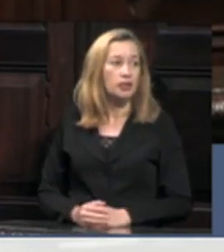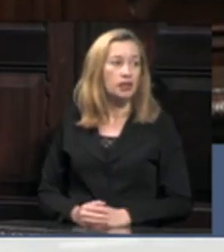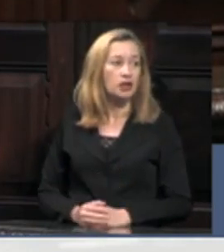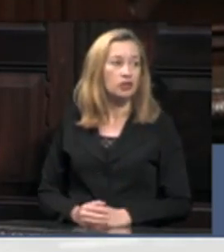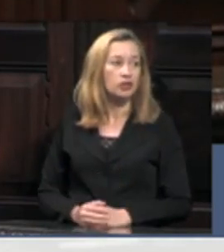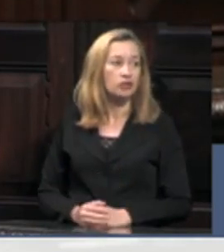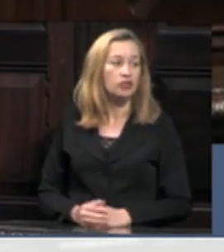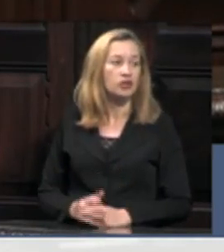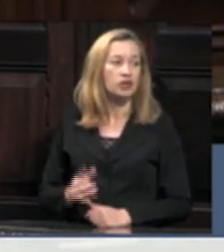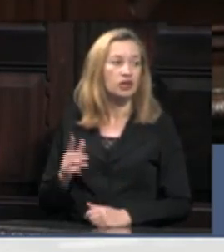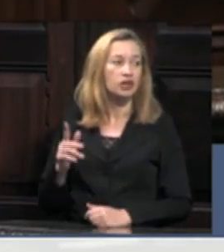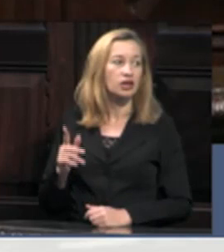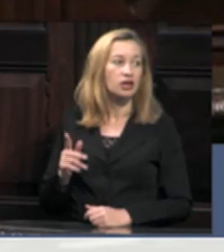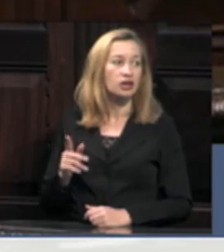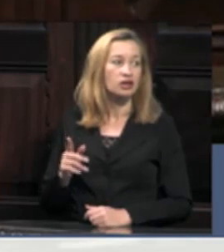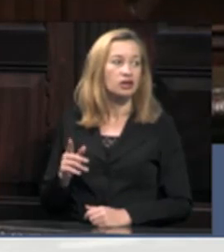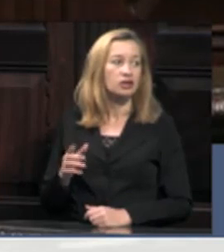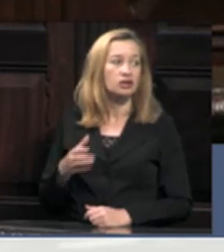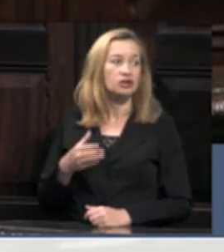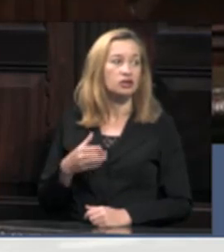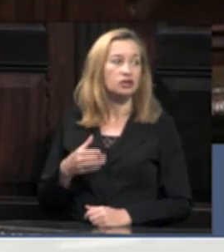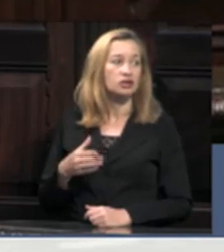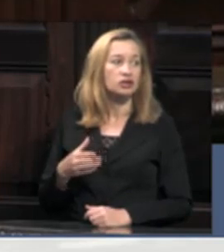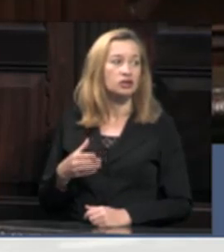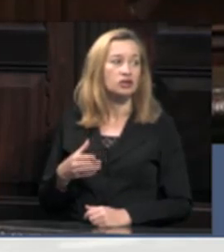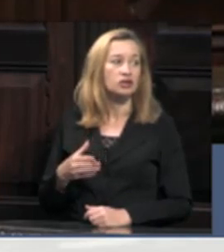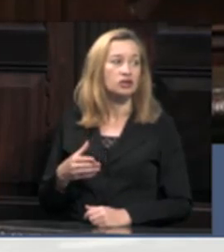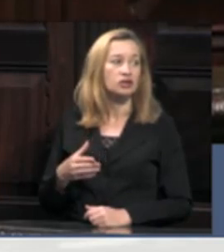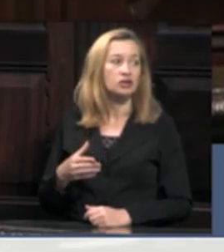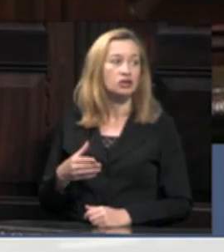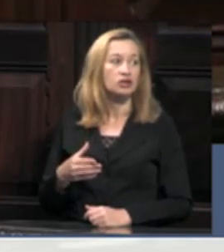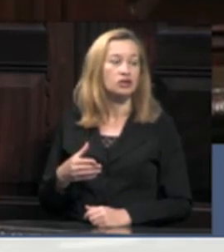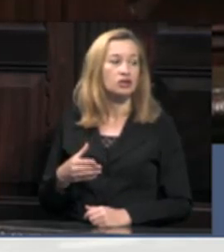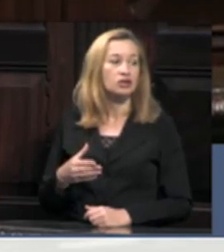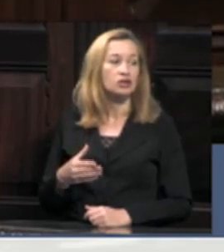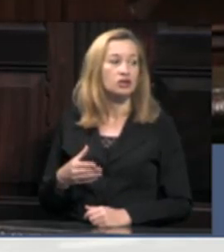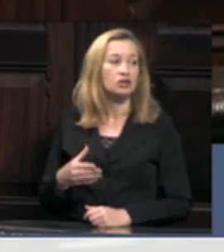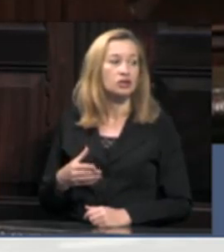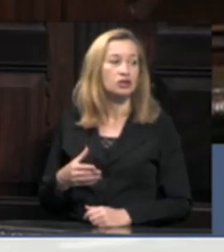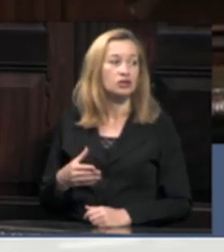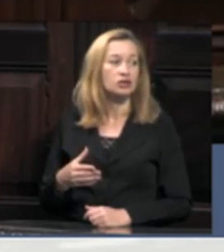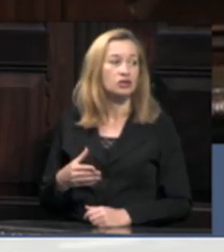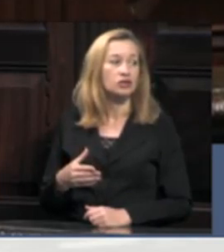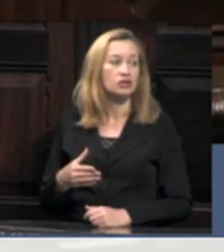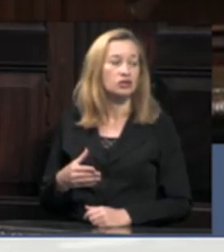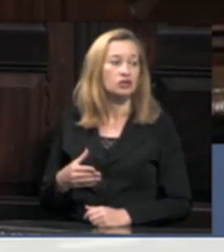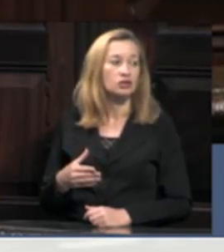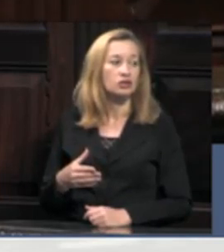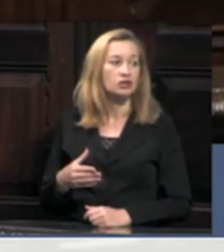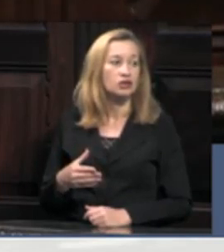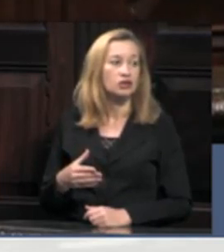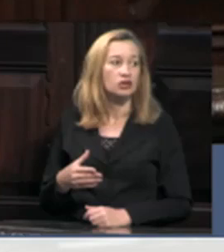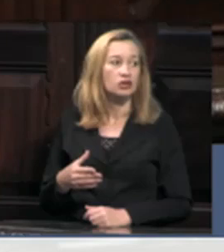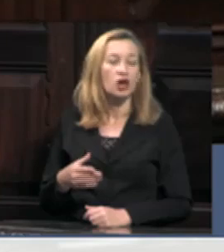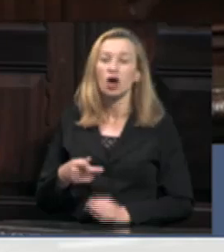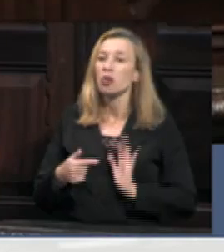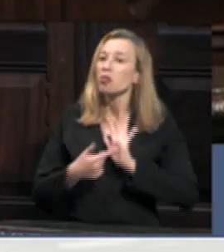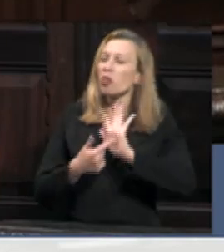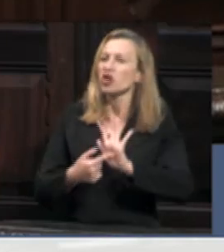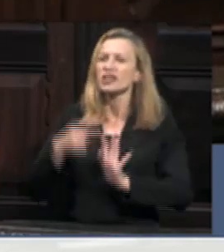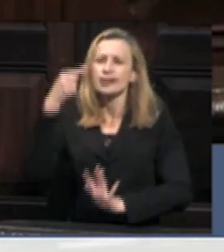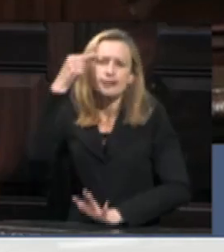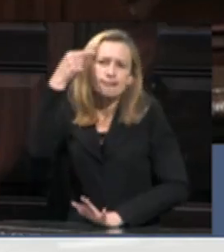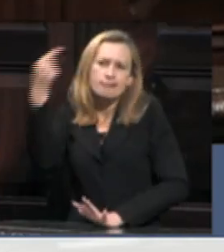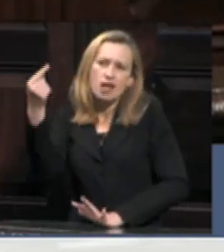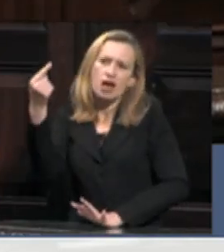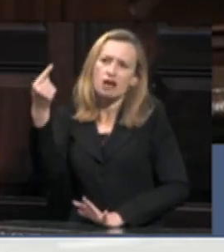fake news que são disseminadas agora trazem também essa ideia de